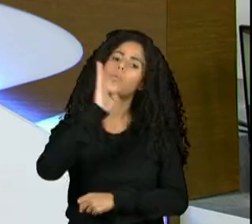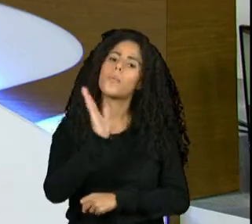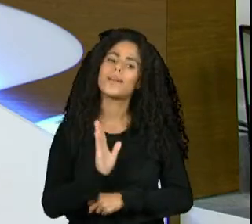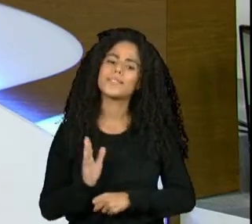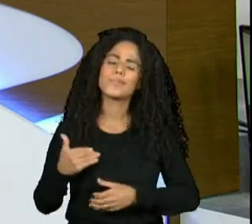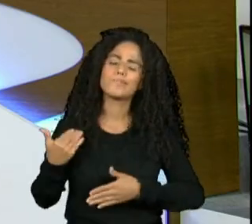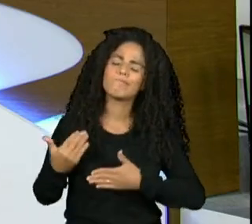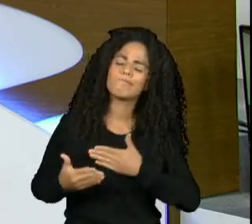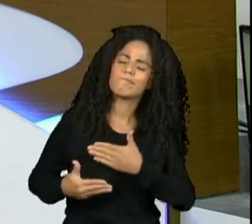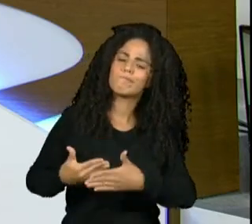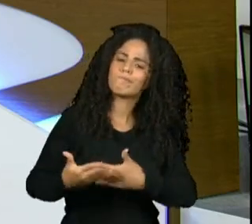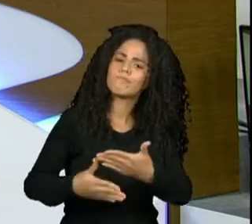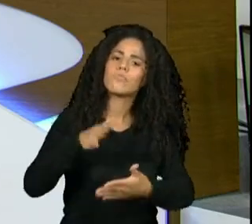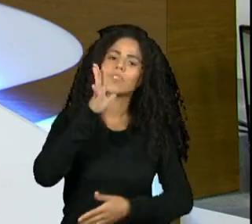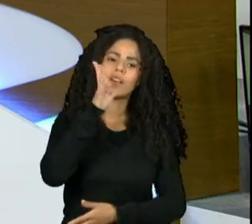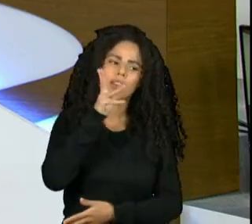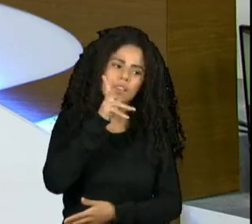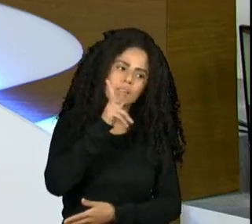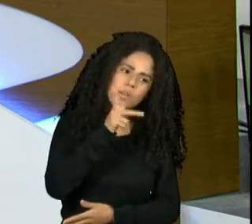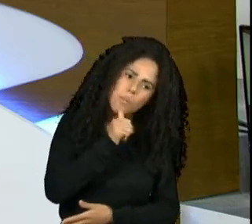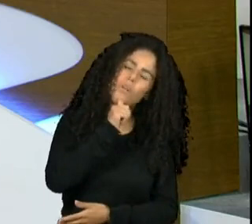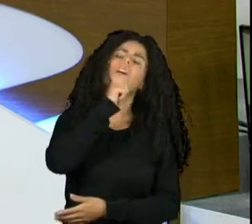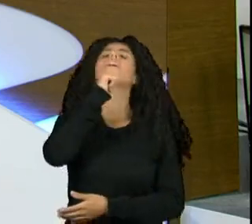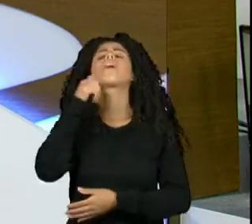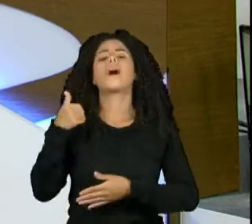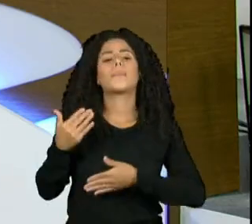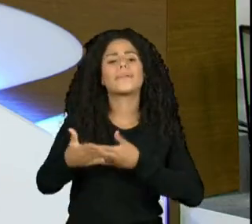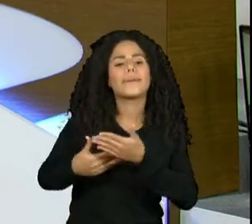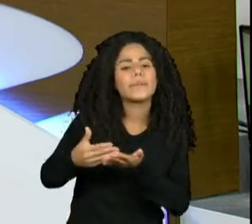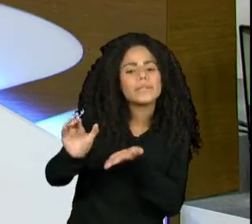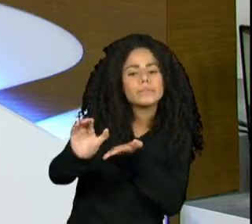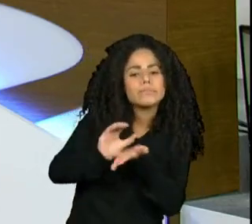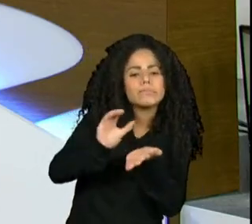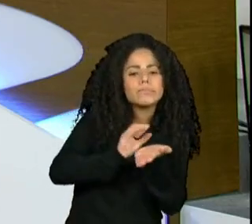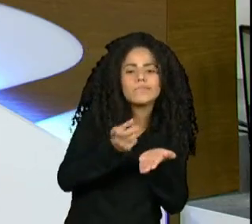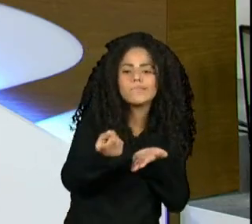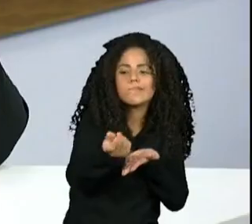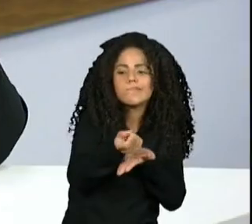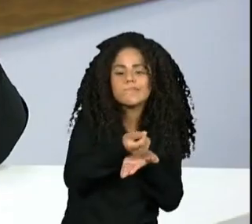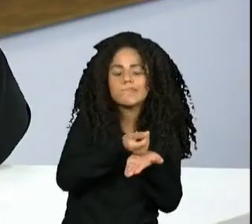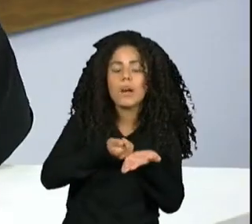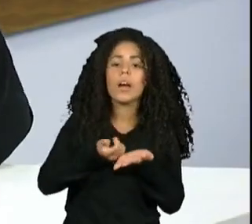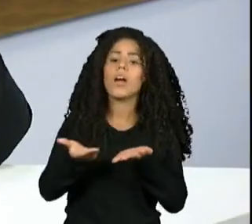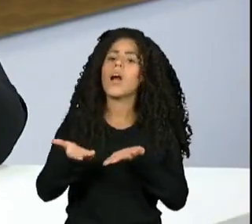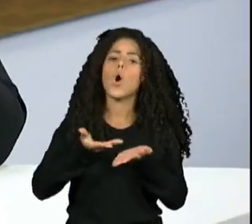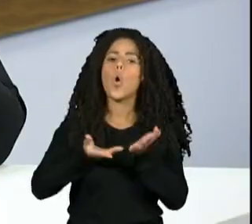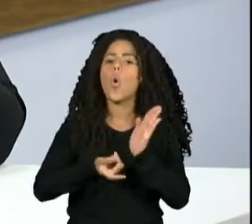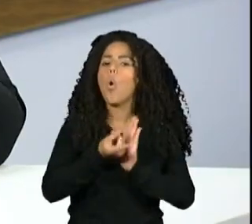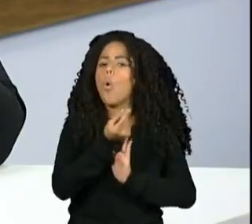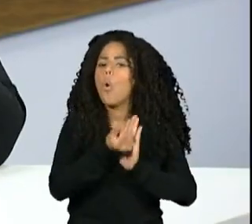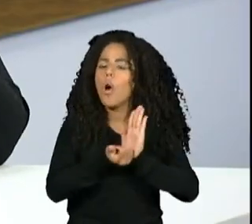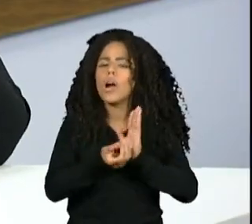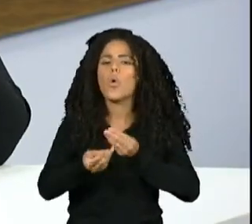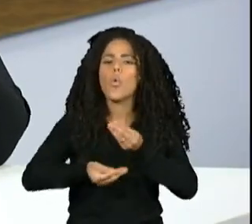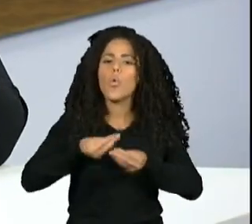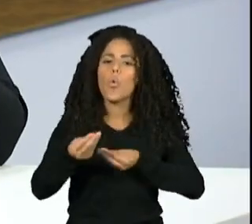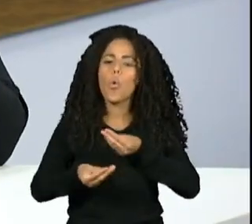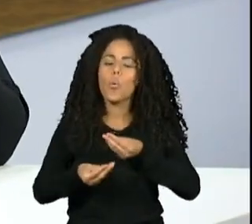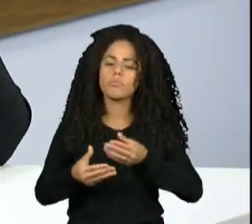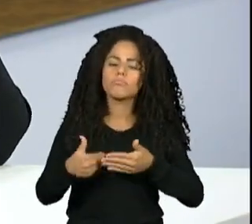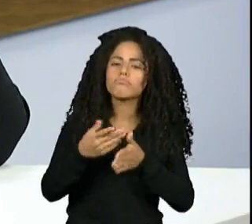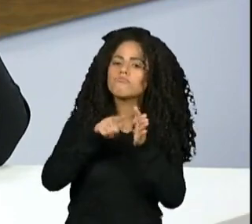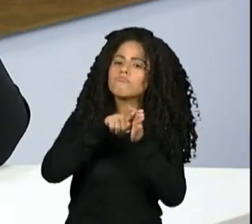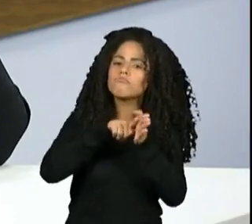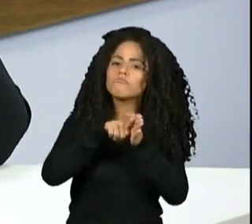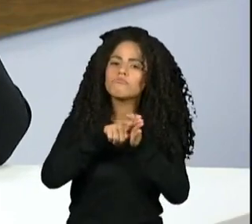processo ia demorar mais um pouquinho porque vocês estavam captando recursos, precisavam buscar verbas. E aí eu queria saber como é que anda o andamento, né, dessa